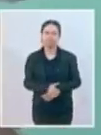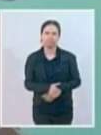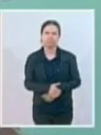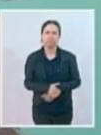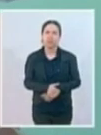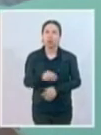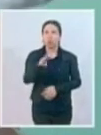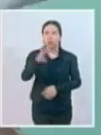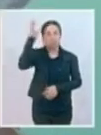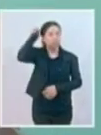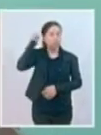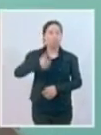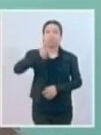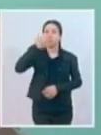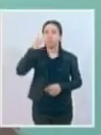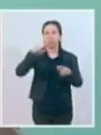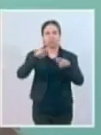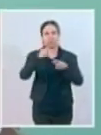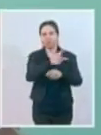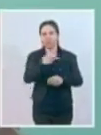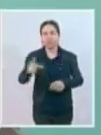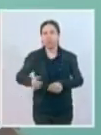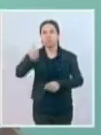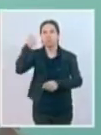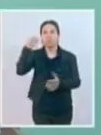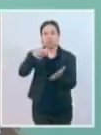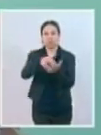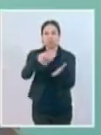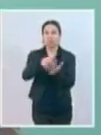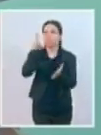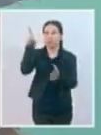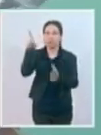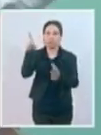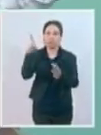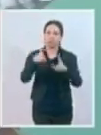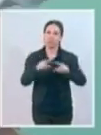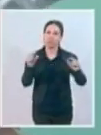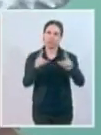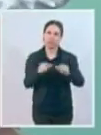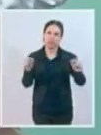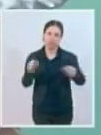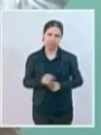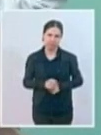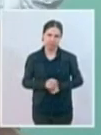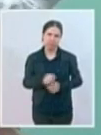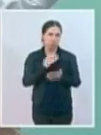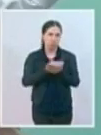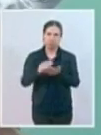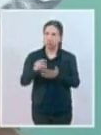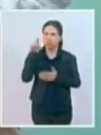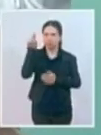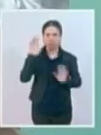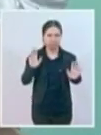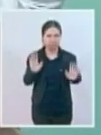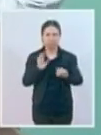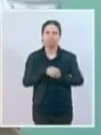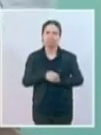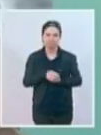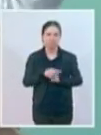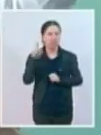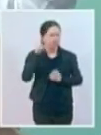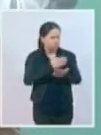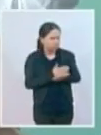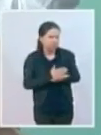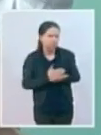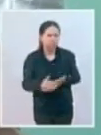primeiro presidente da primeira comissão. Da primeira comissão. Lá em Brasília. Lá no Congresso. Então, assim, tudo iniciativa do Wellington, e ele tem atuado